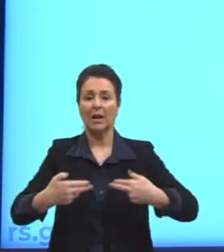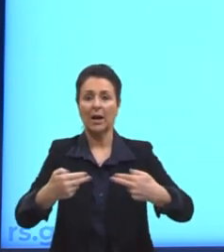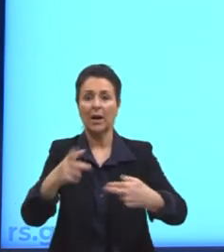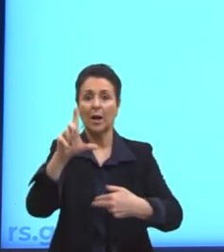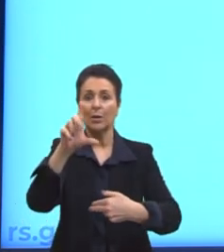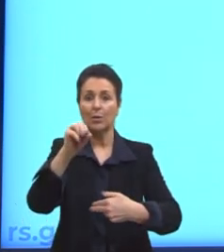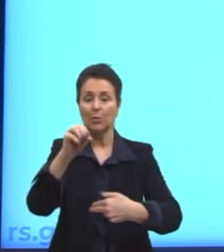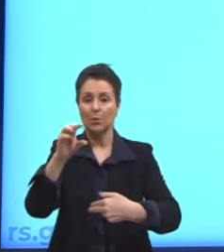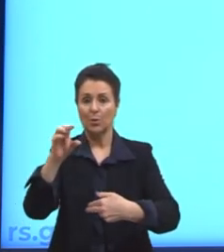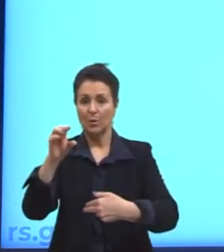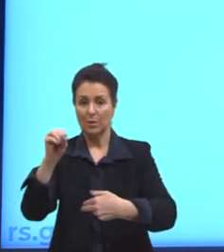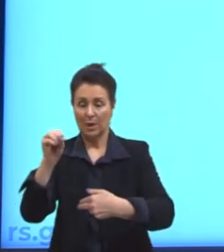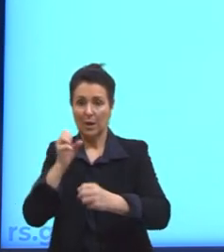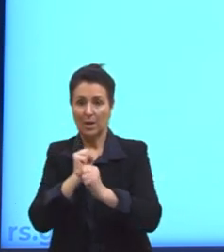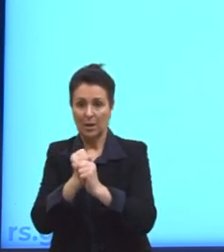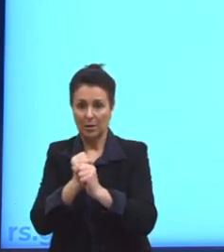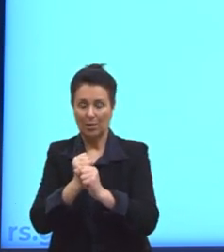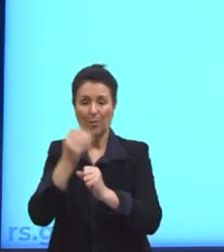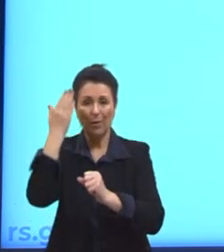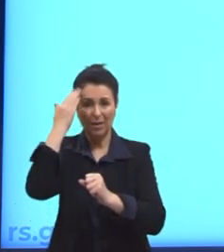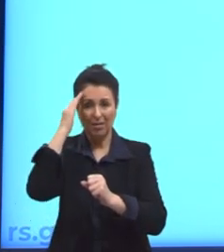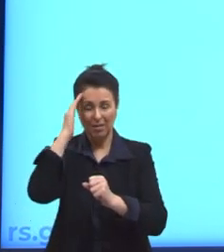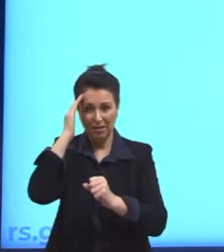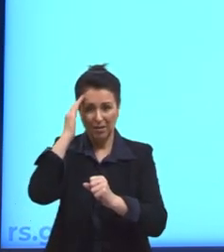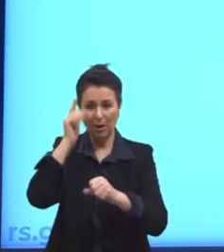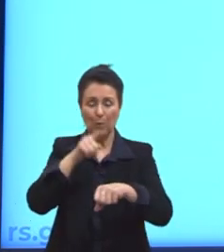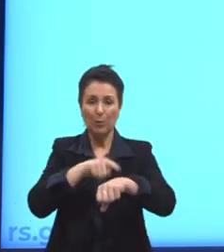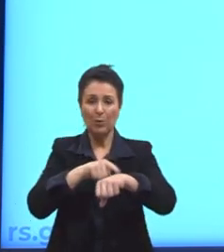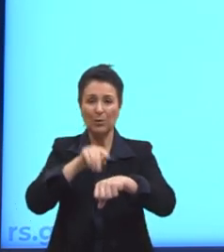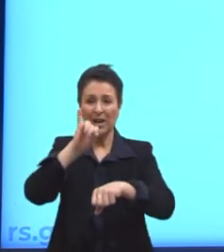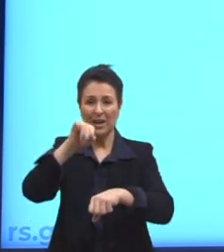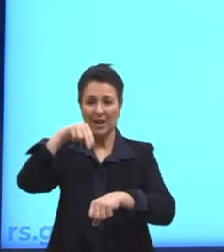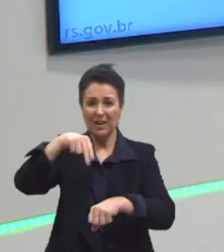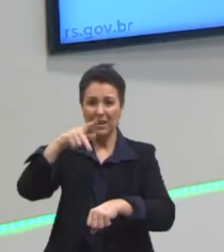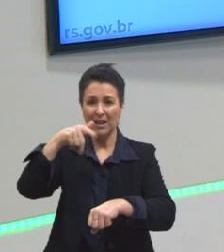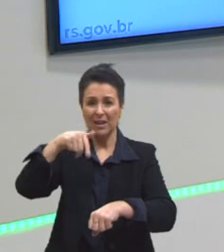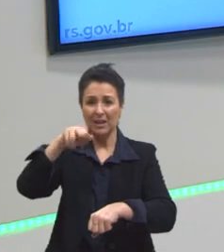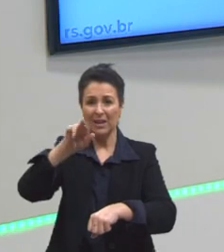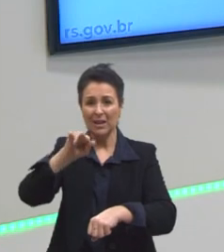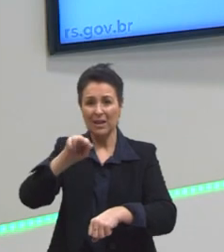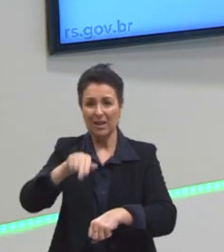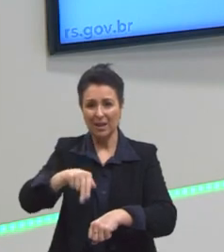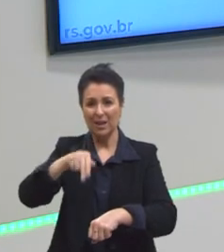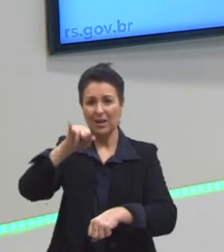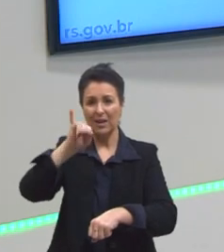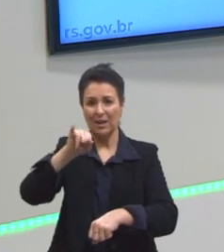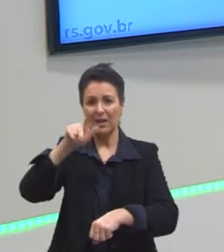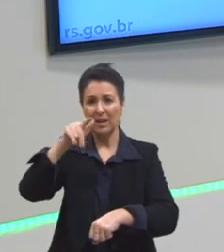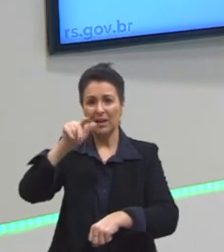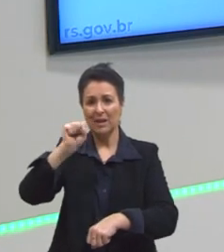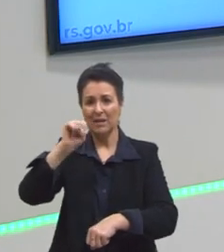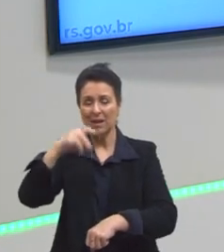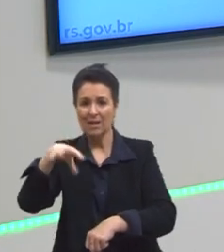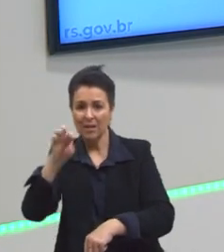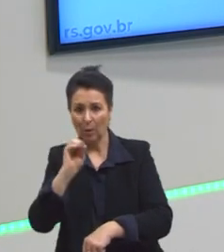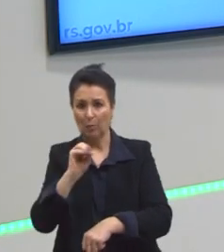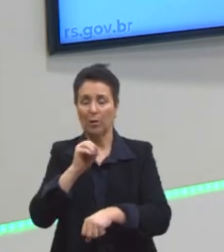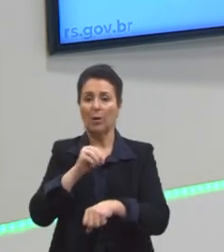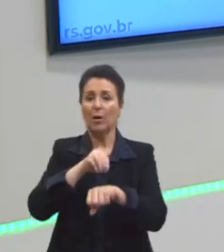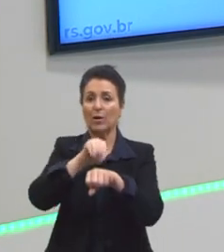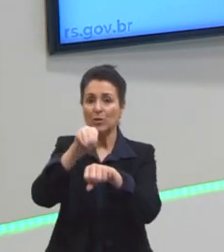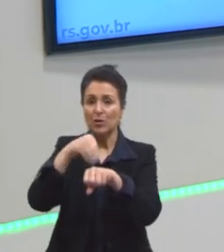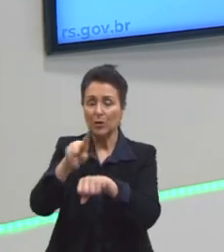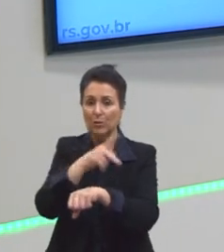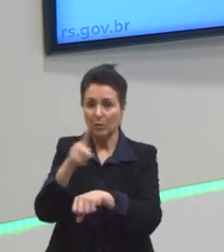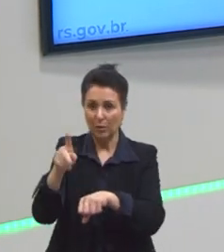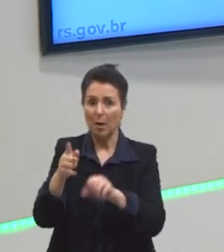um pouco essas questões aí da da Inquisição é bem bacana esse filme sugiro que vocês assistam não é do que assim